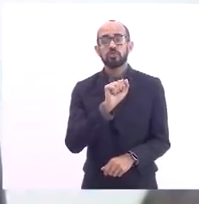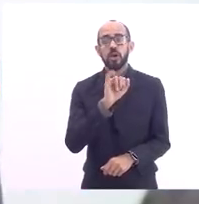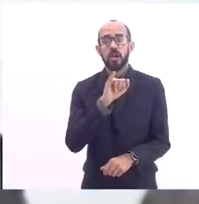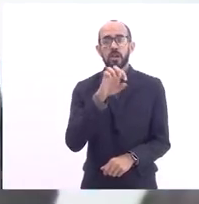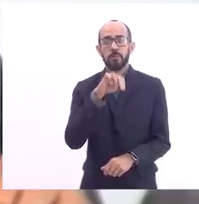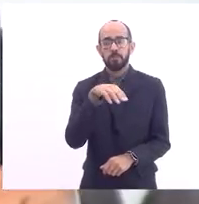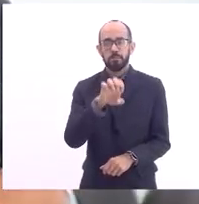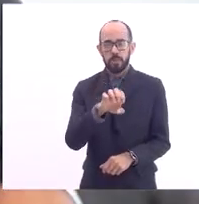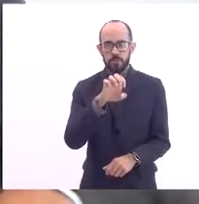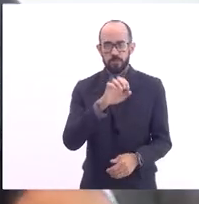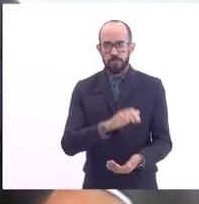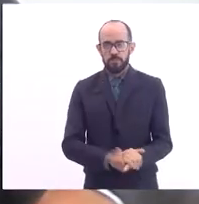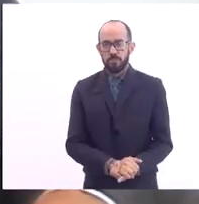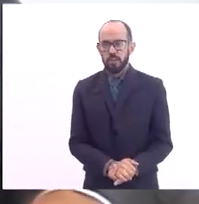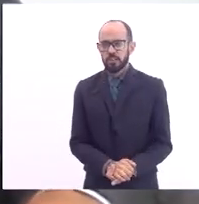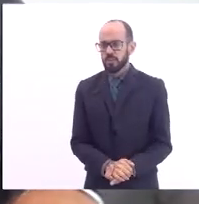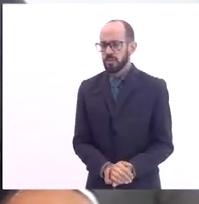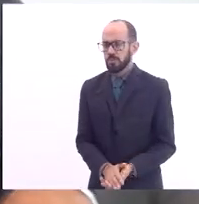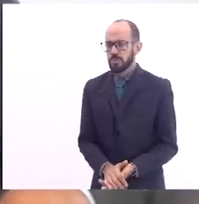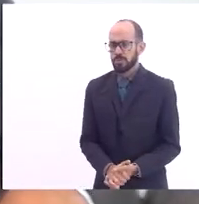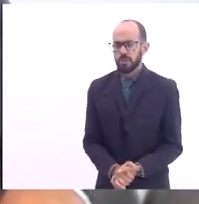favor. Que